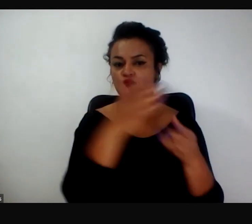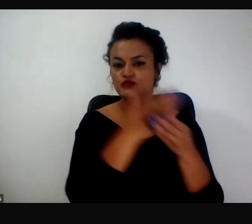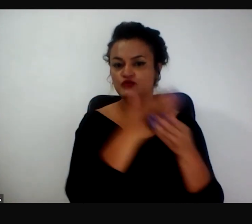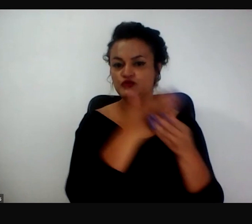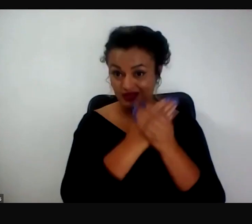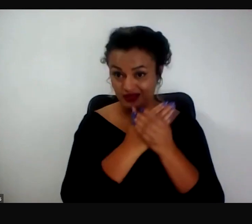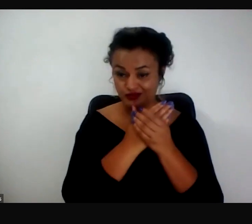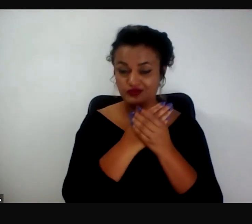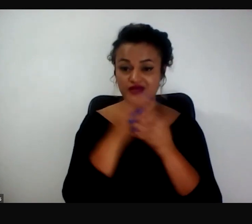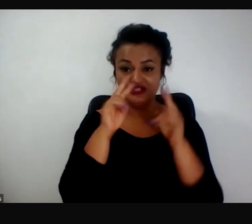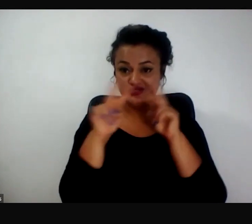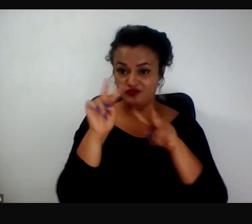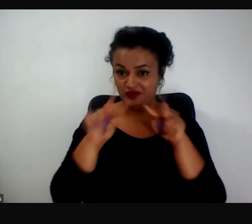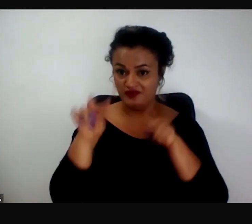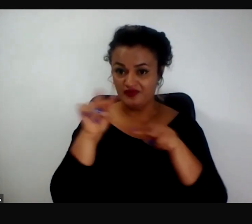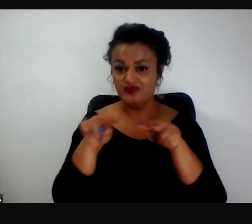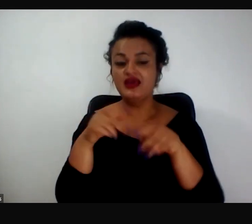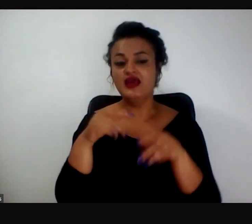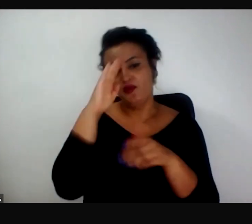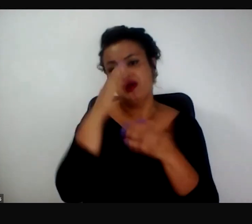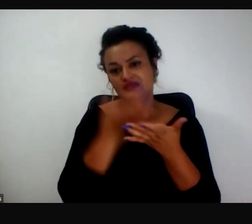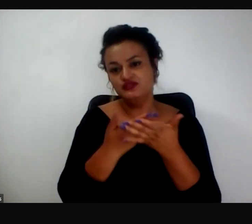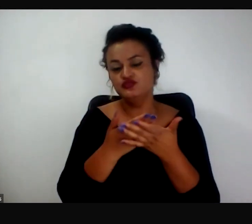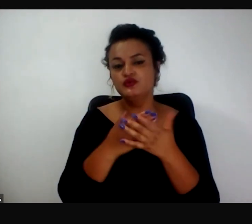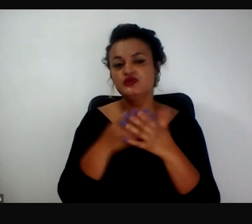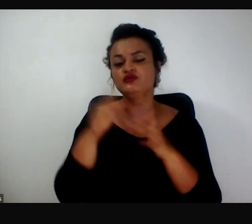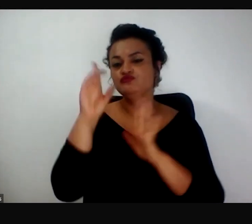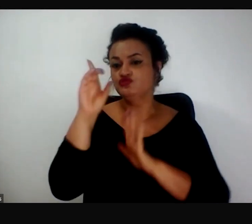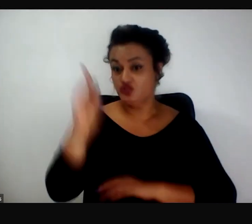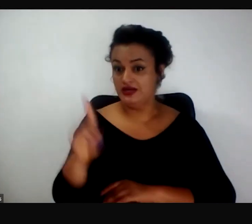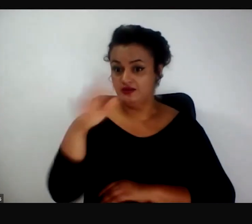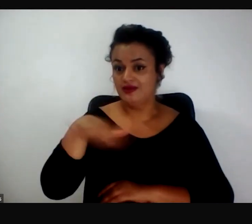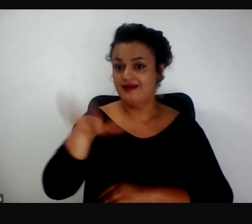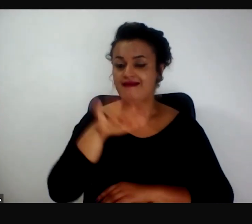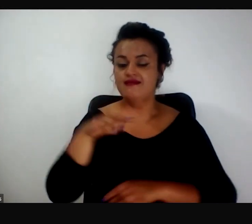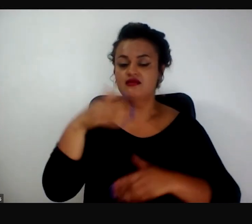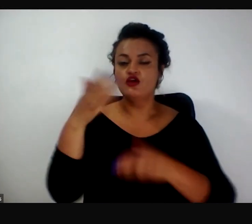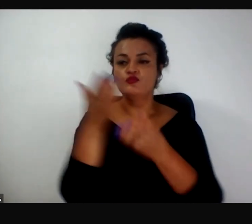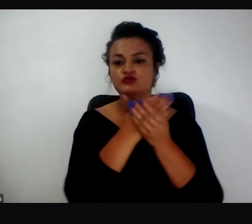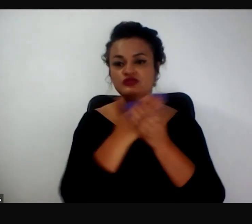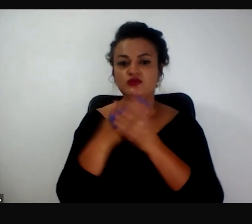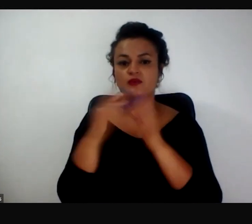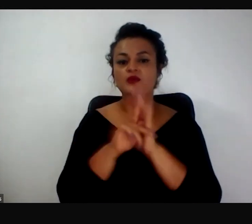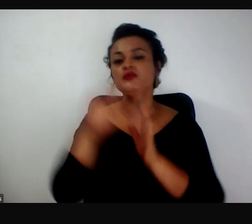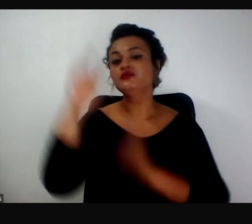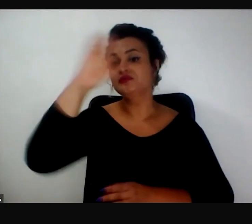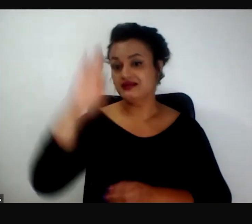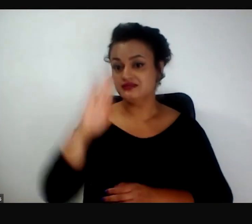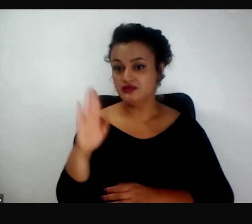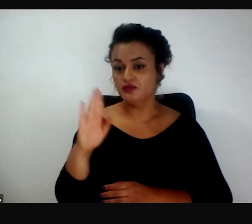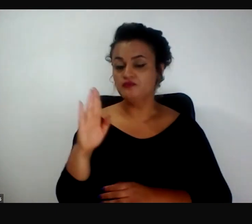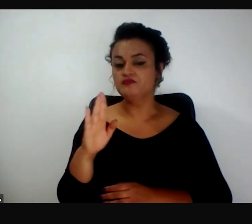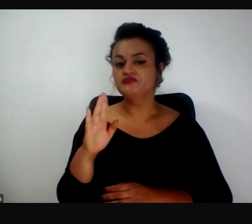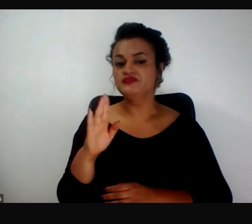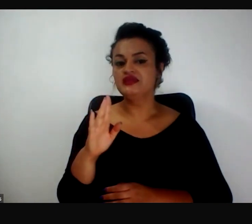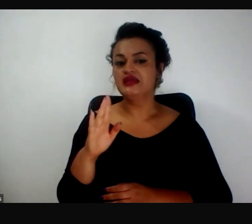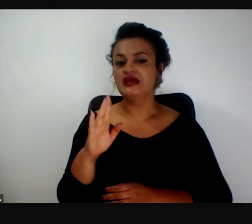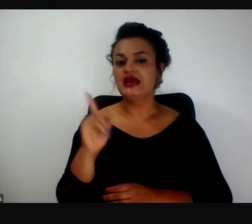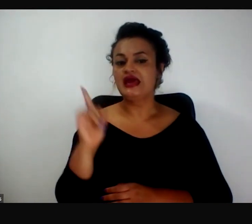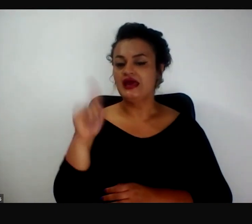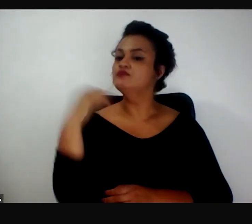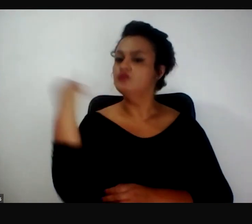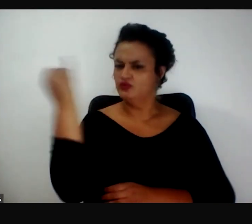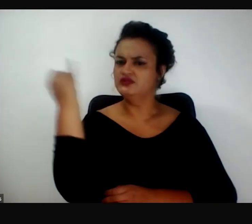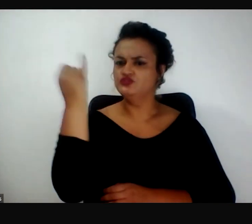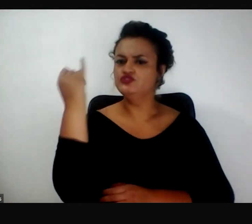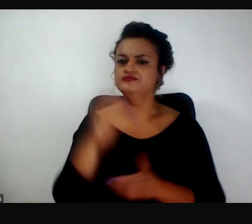processualista e eu acho que o direito processual brasileiro é um dos mais importantes do